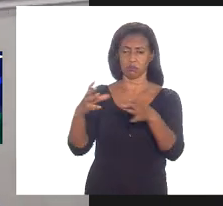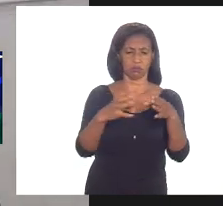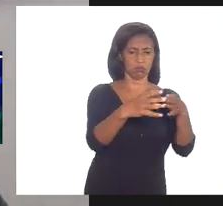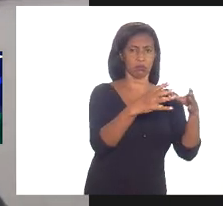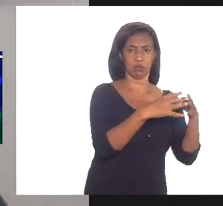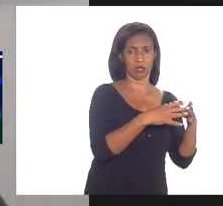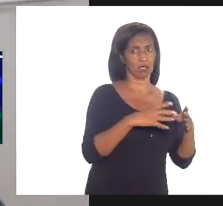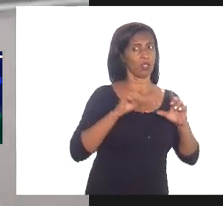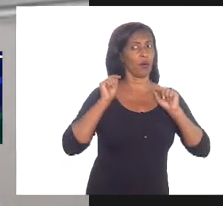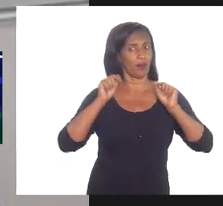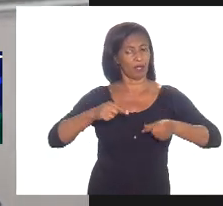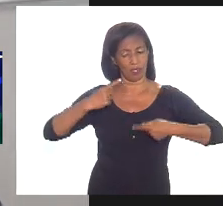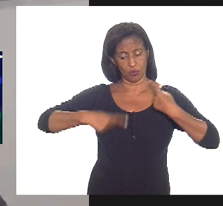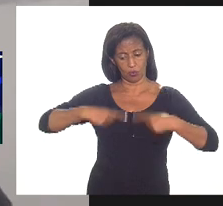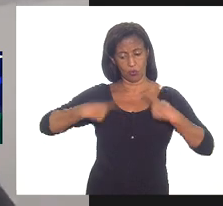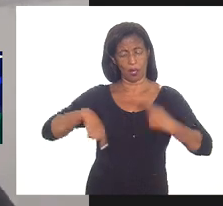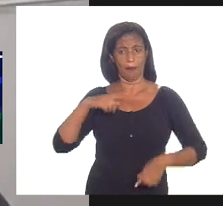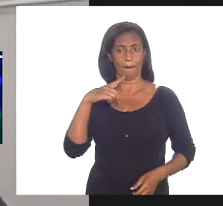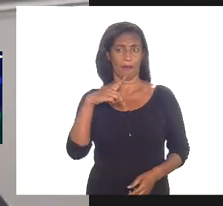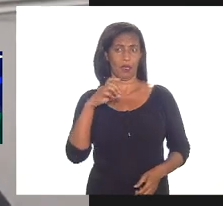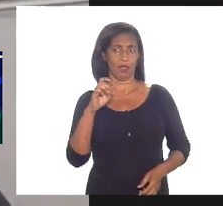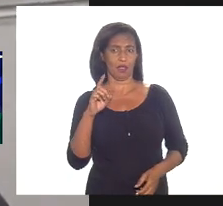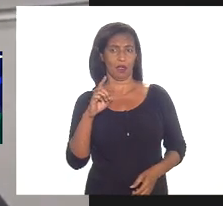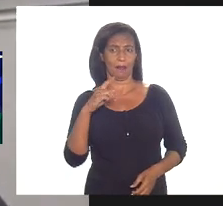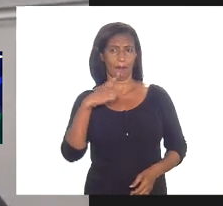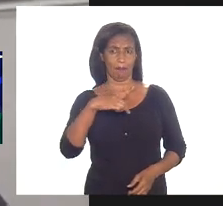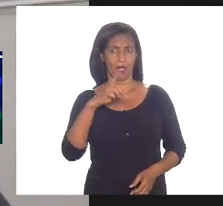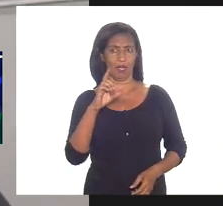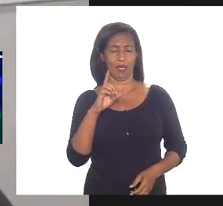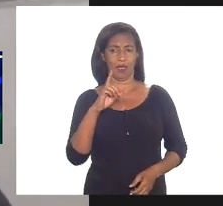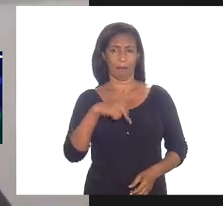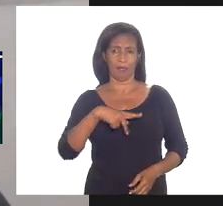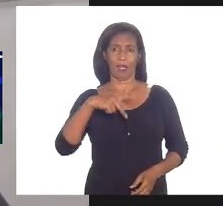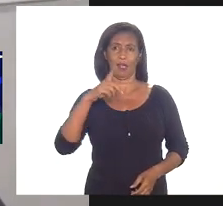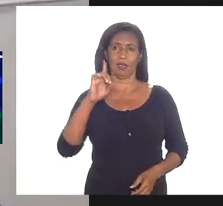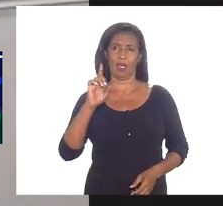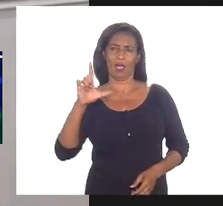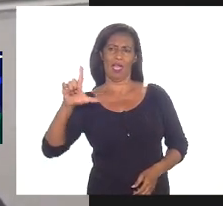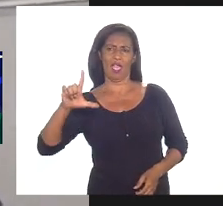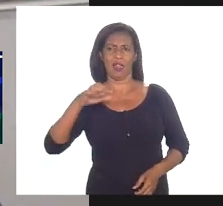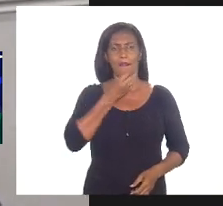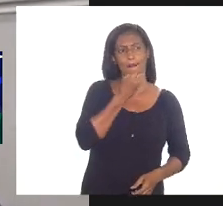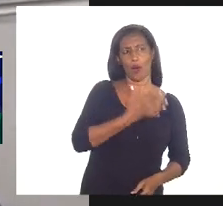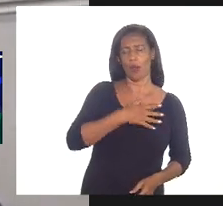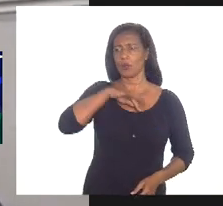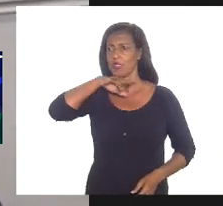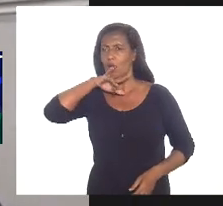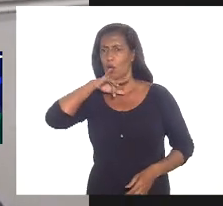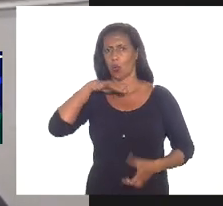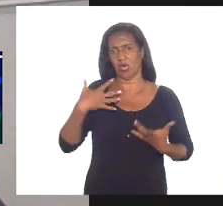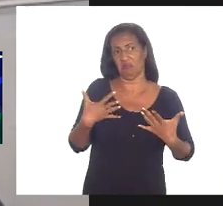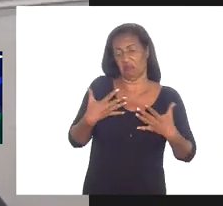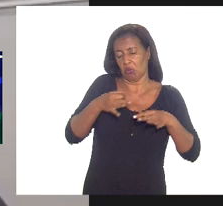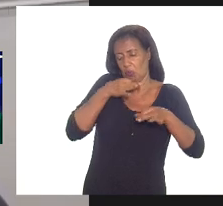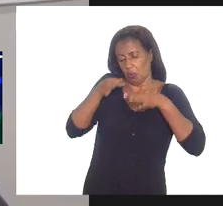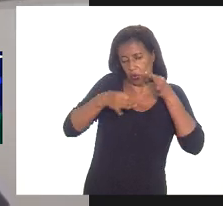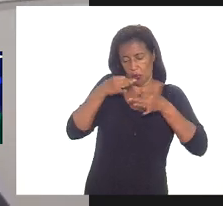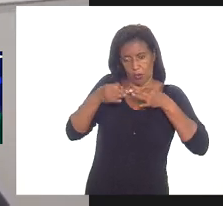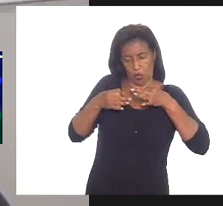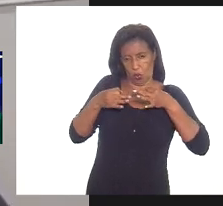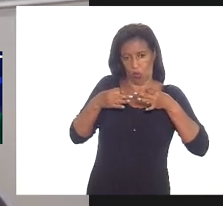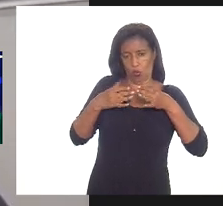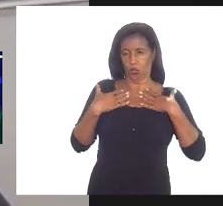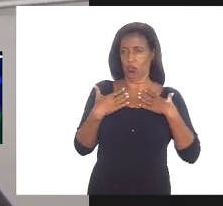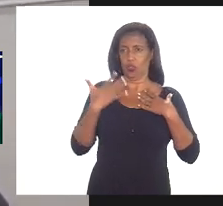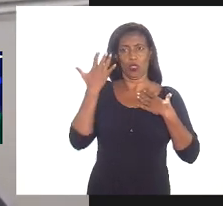o pdl essa porque espelho é bom esse pdl é ruim eu tenho minhas convicções E aí eu